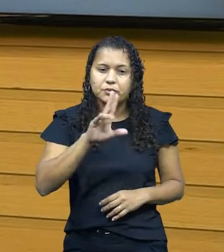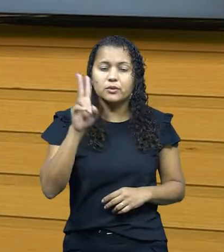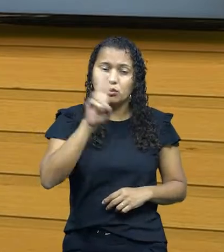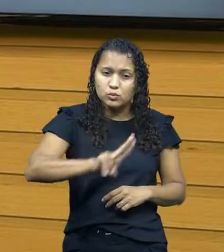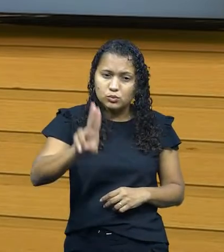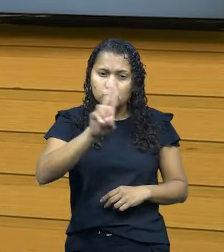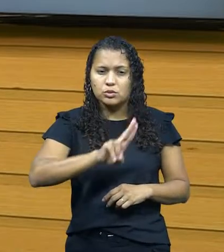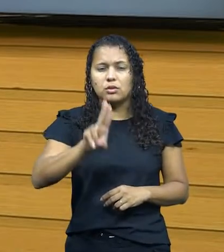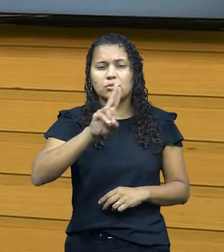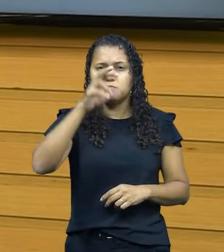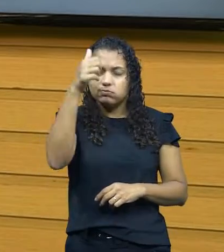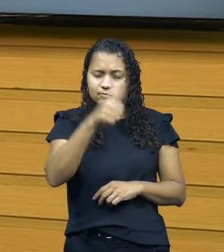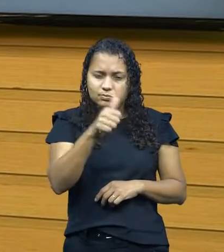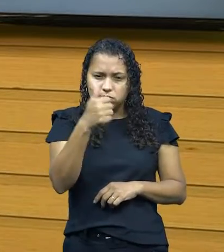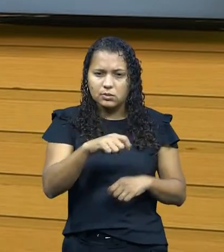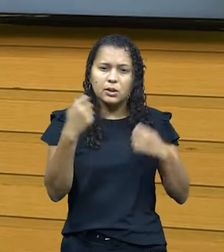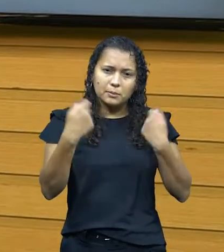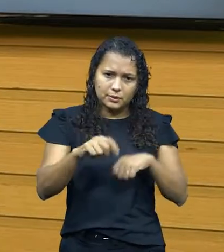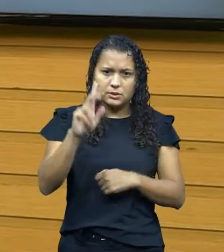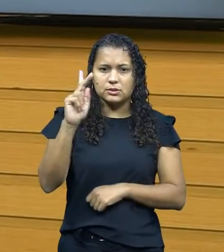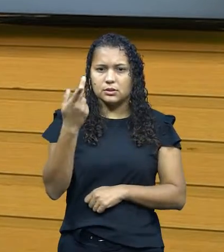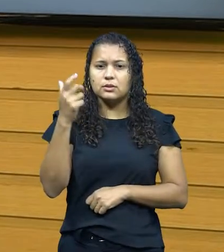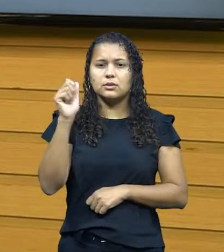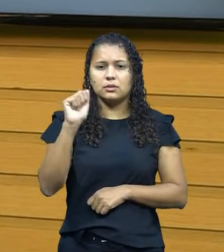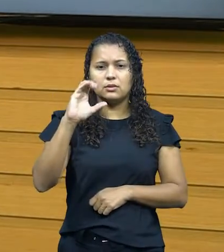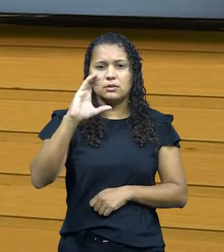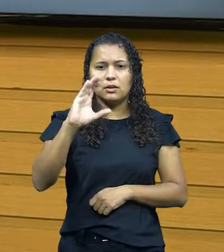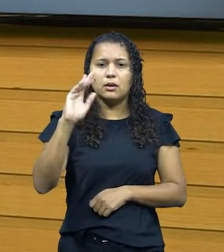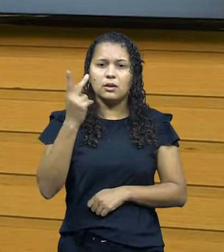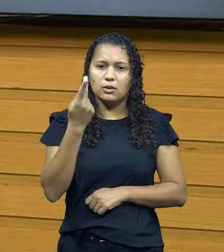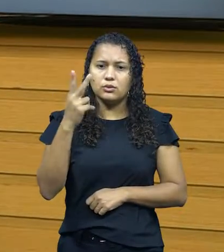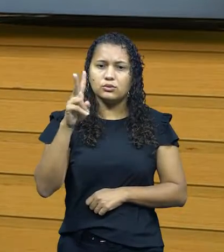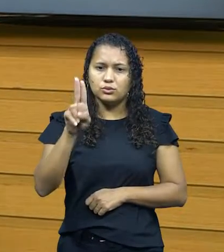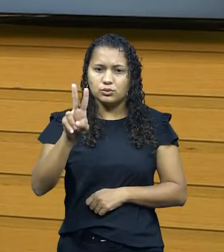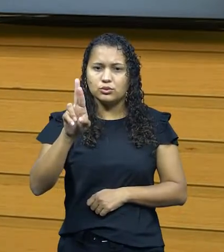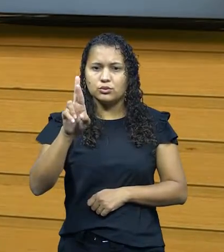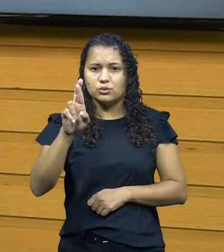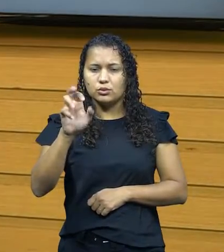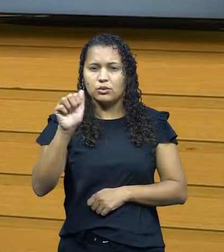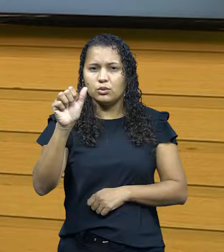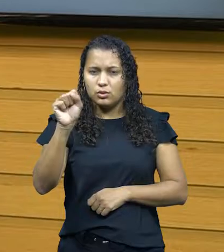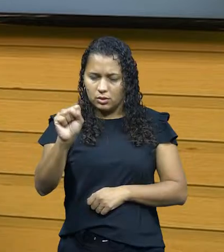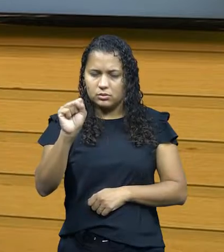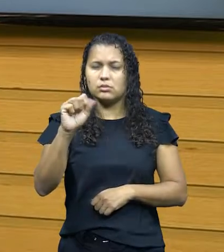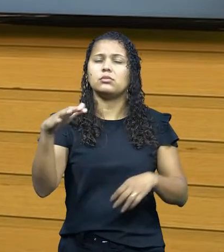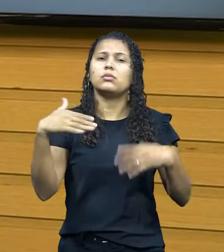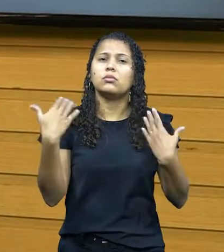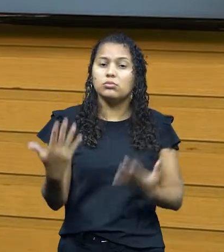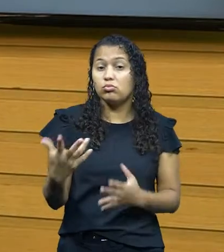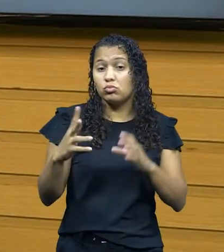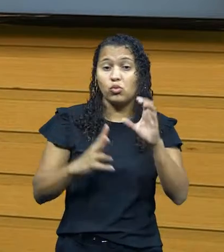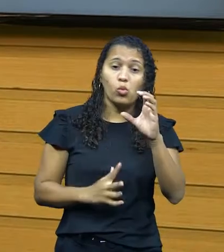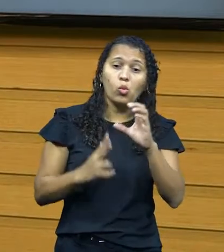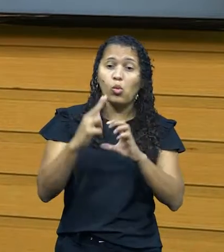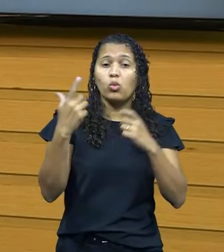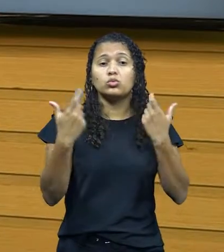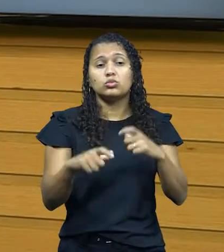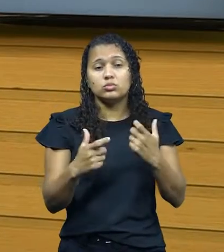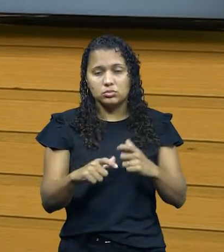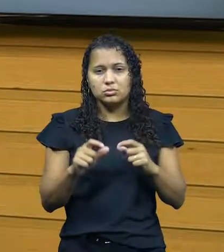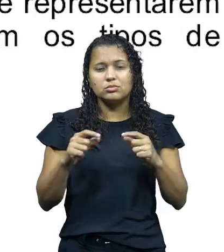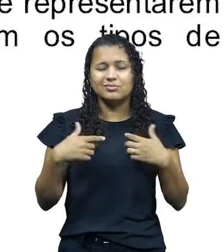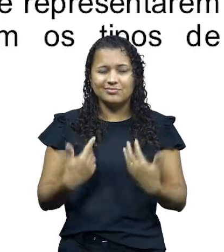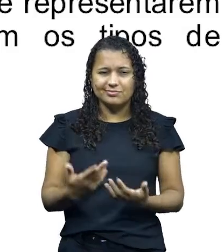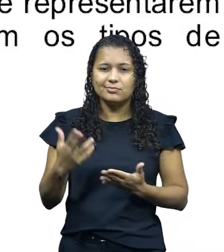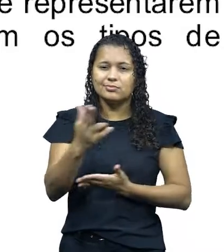que nós vamos utilizar, né, para análise, a gente faz as achuras desse corte e a gente entende que partes foram retiradas dessa imagem,